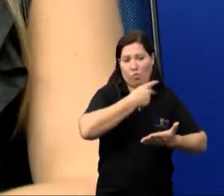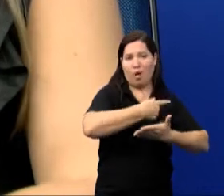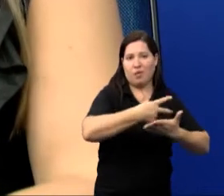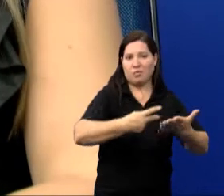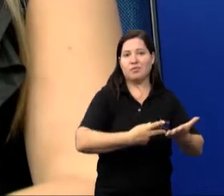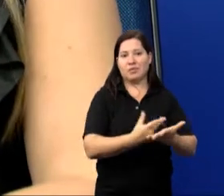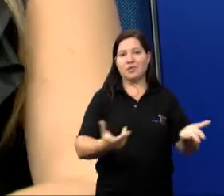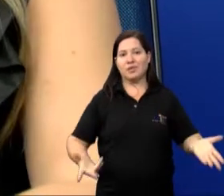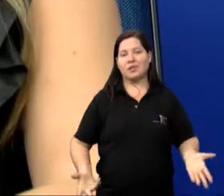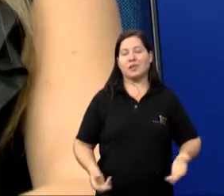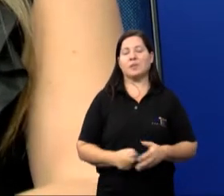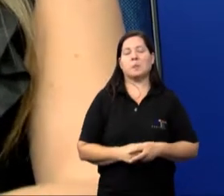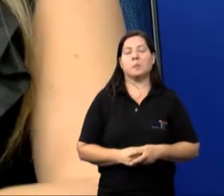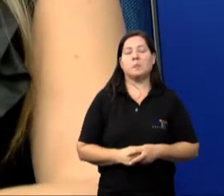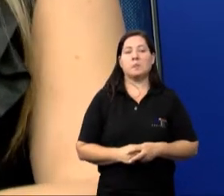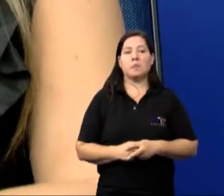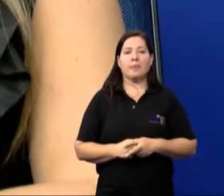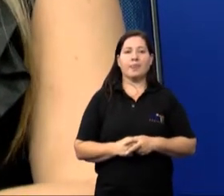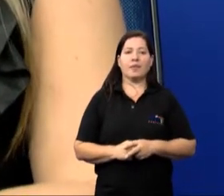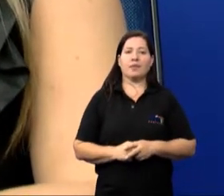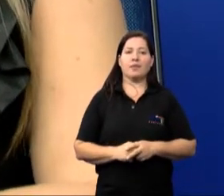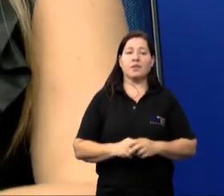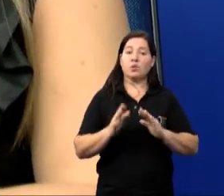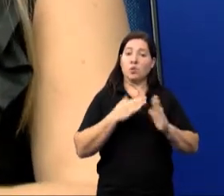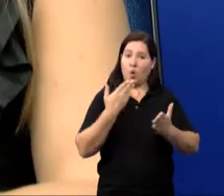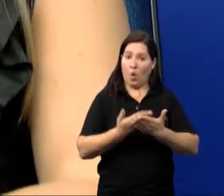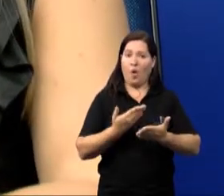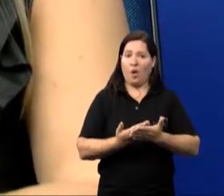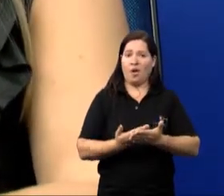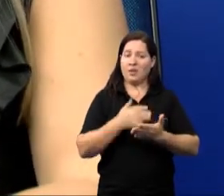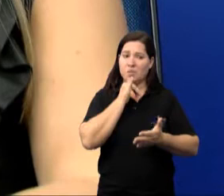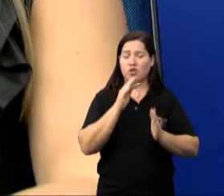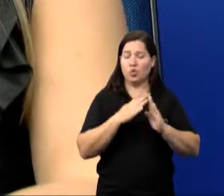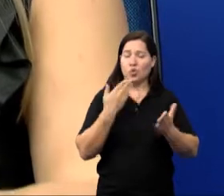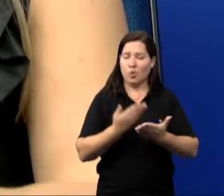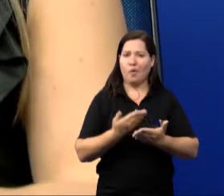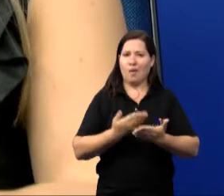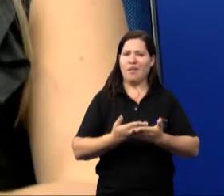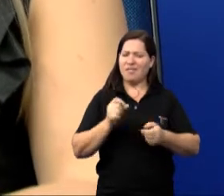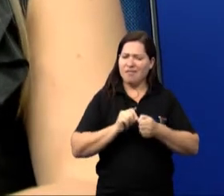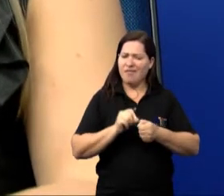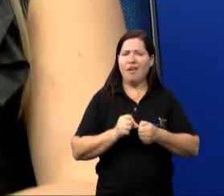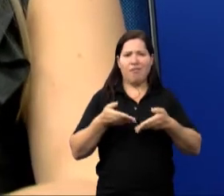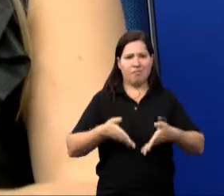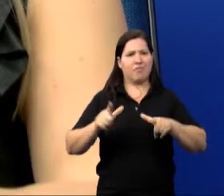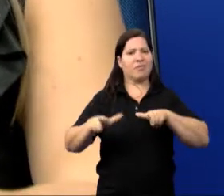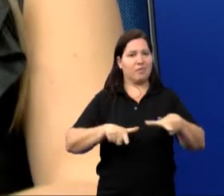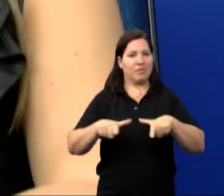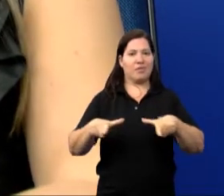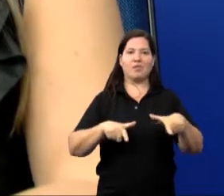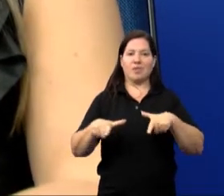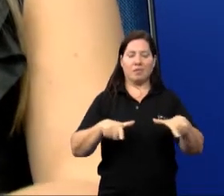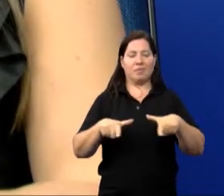experiências em escolas que realizam esse tipo de trabalho e que realmente se fundamentam numa perspectiva que